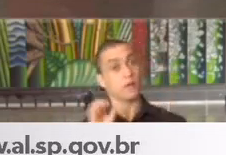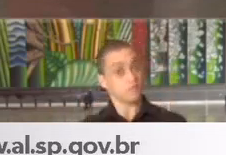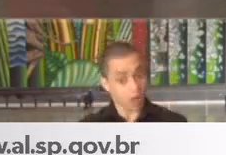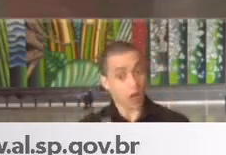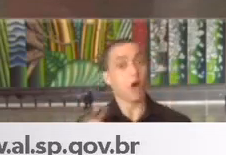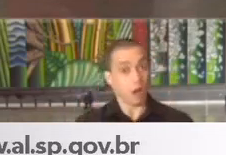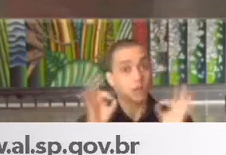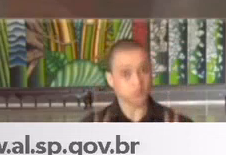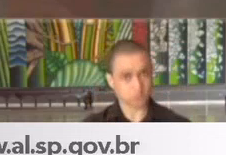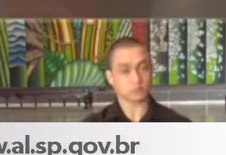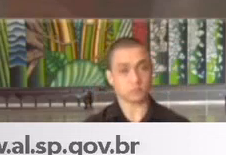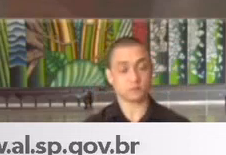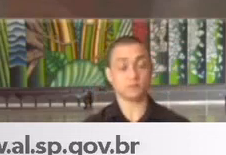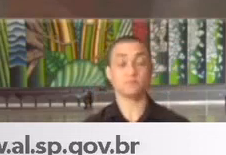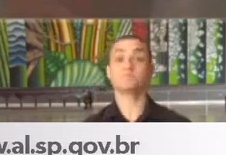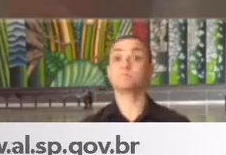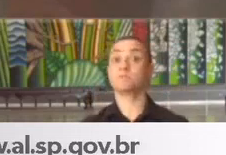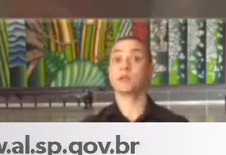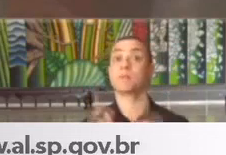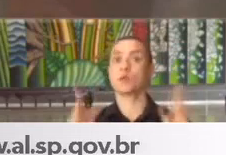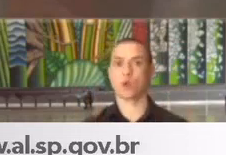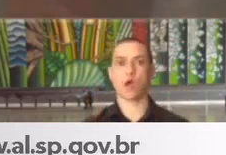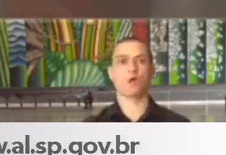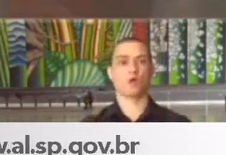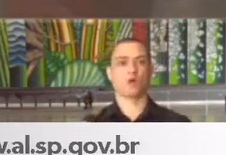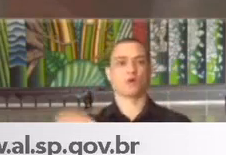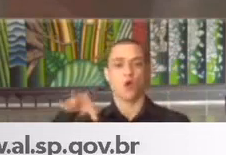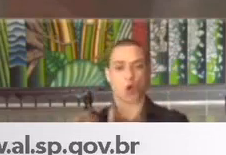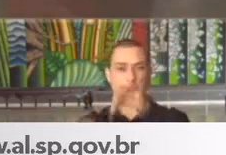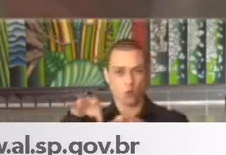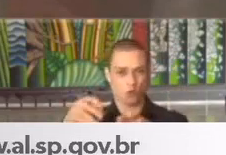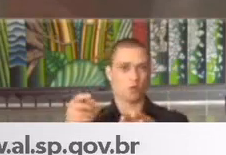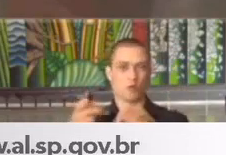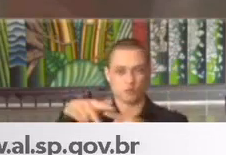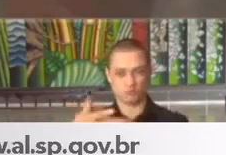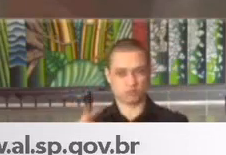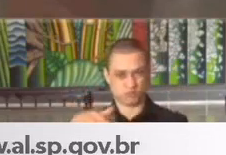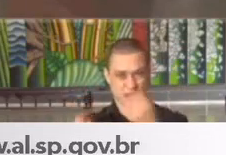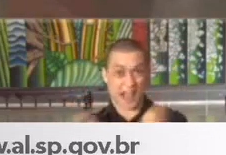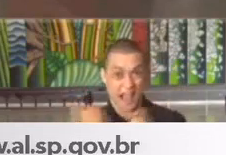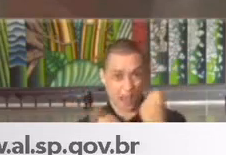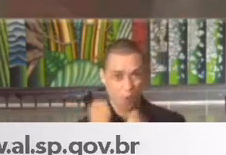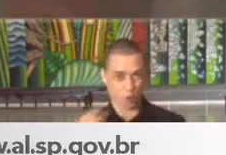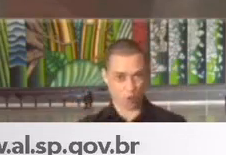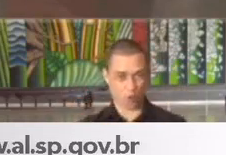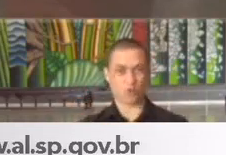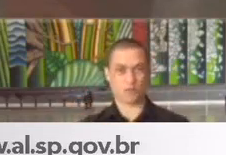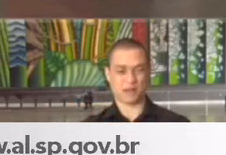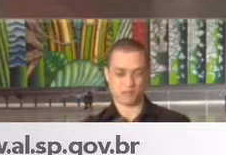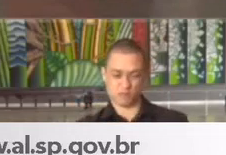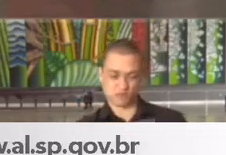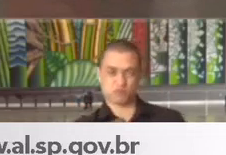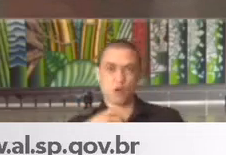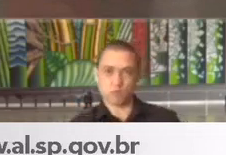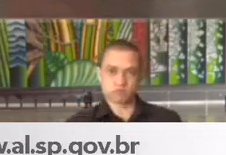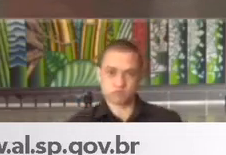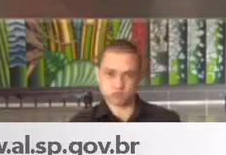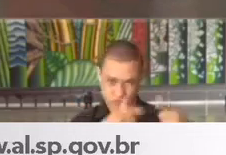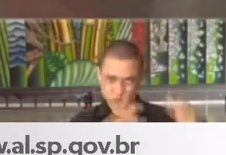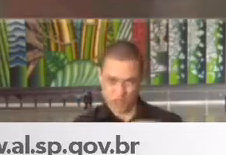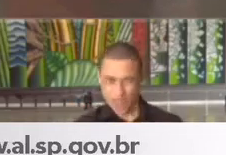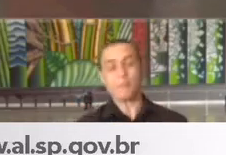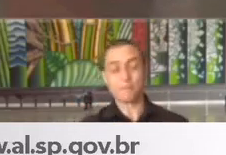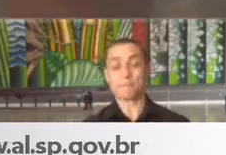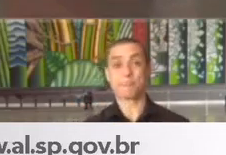Também, da mesma forma, borracharias e oficinas mecânicas. Bruno Covas e eu já havíamos dito aqui na coletiva de imprensa da